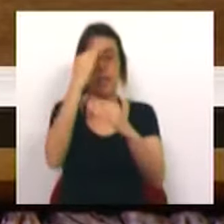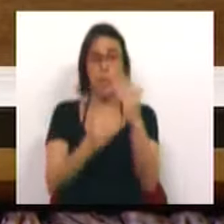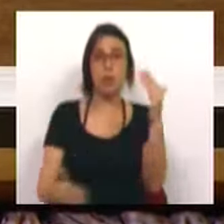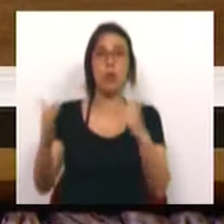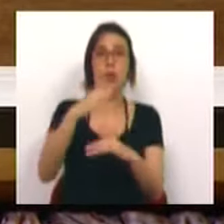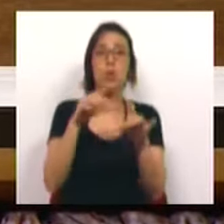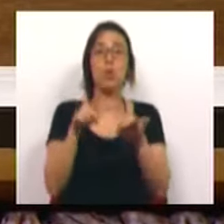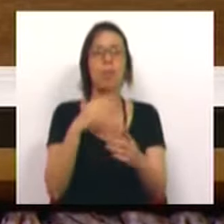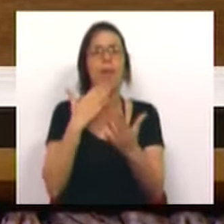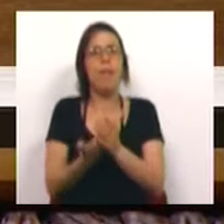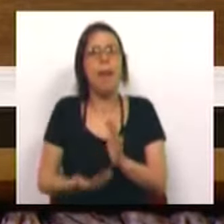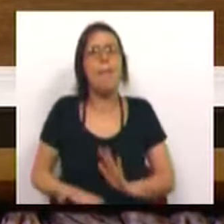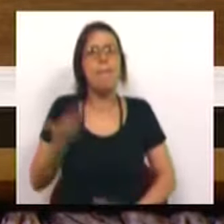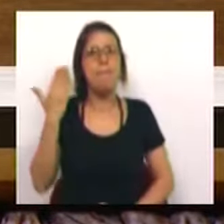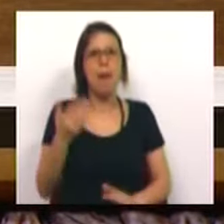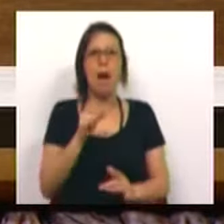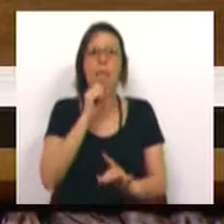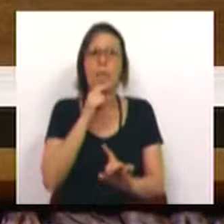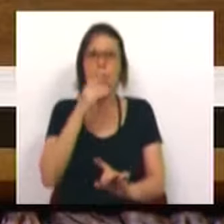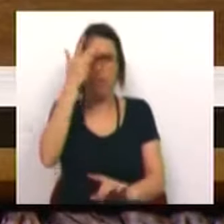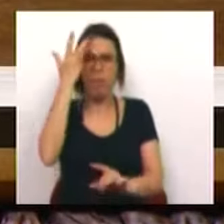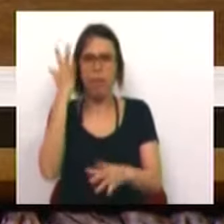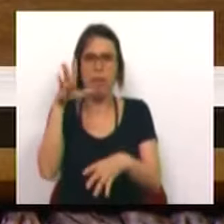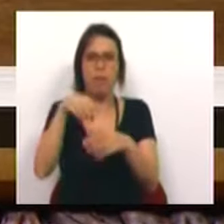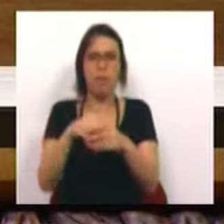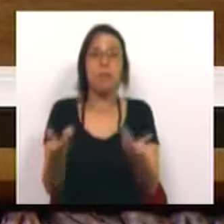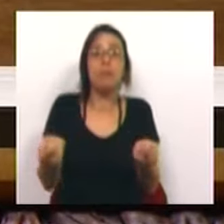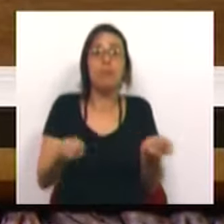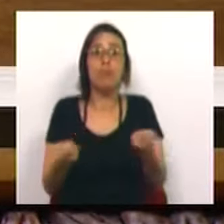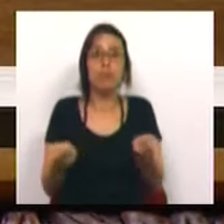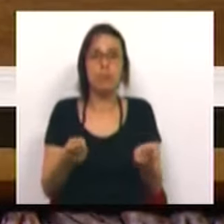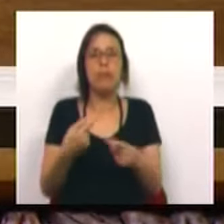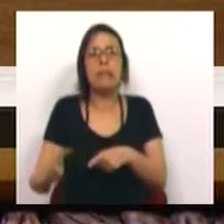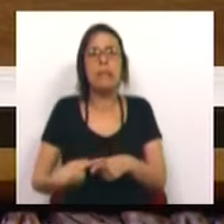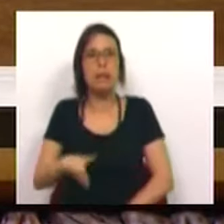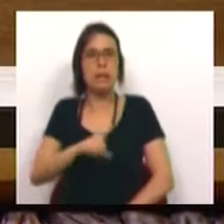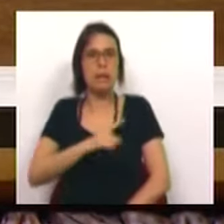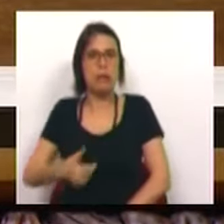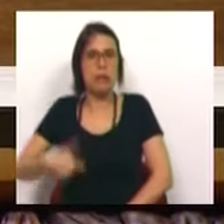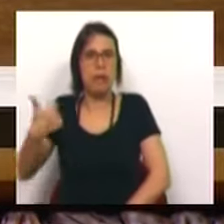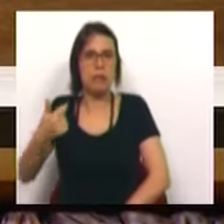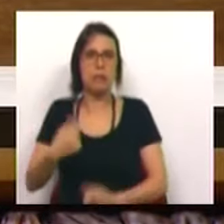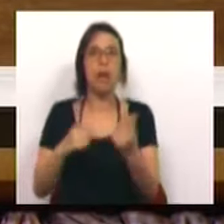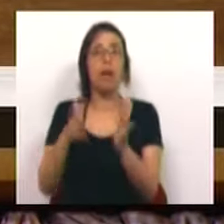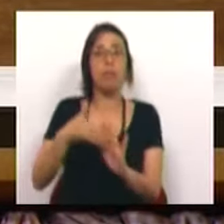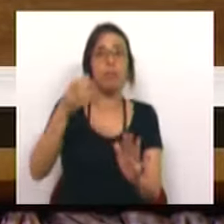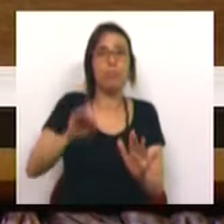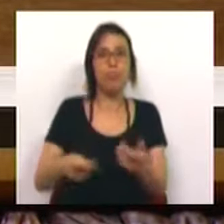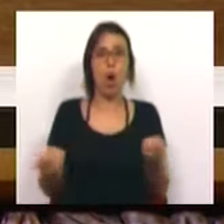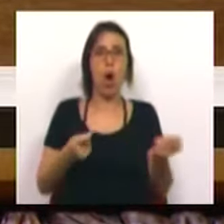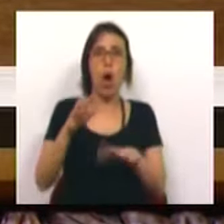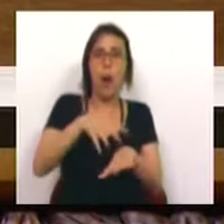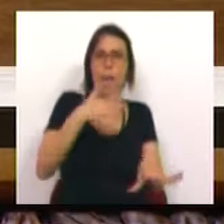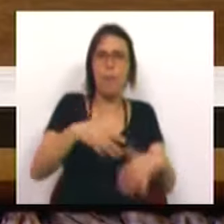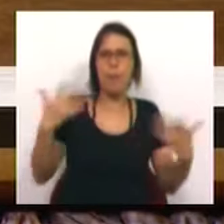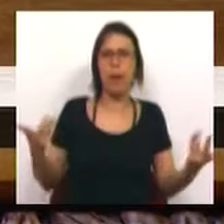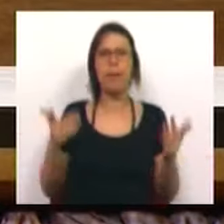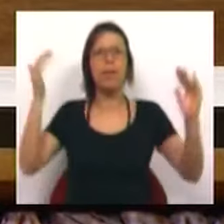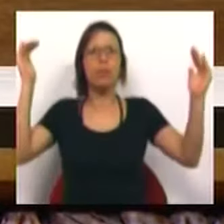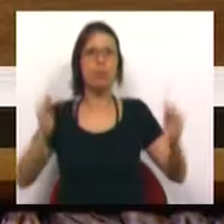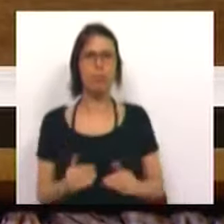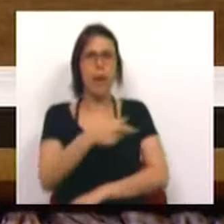superior, o aumento da permeabilidade da sua administração em interesses privados, a eliminação de órgãos plenários, a